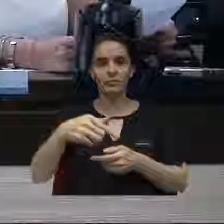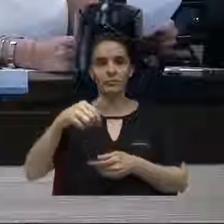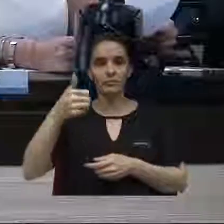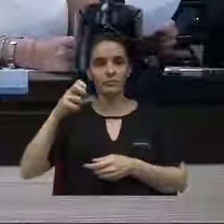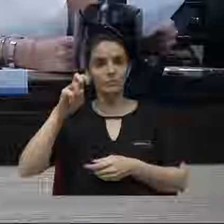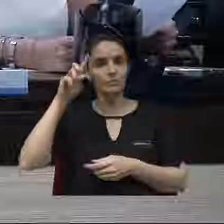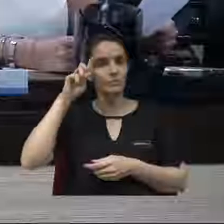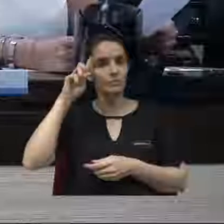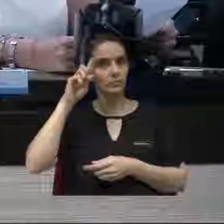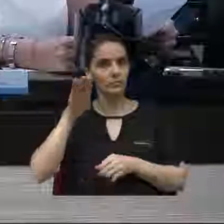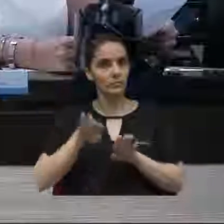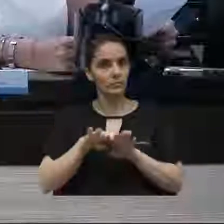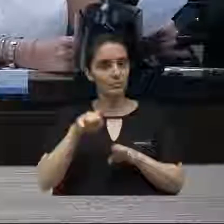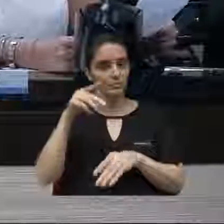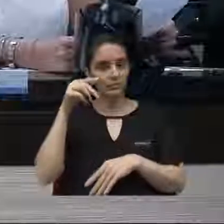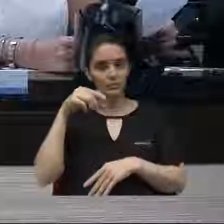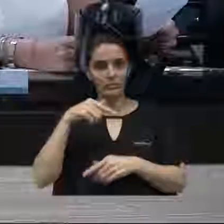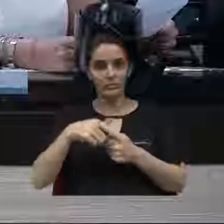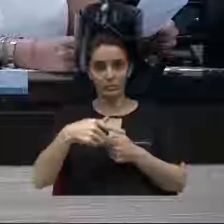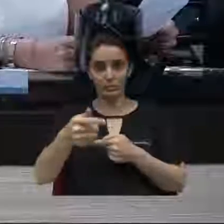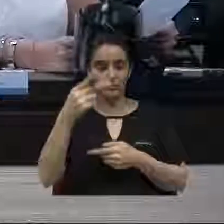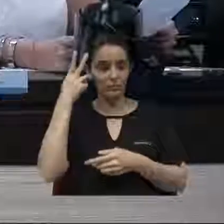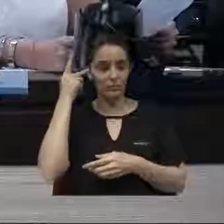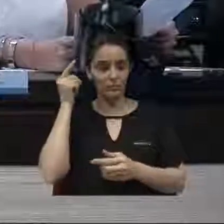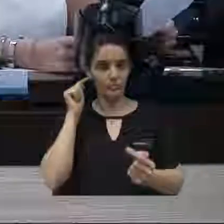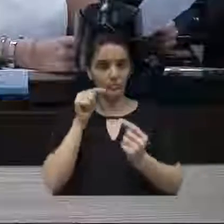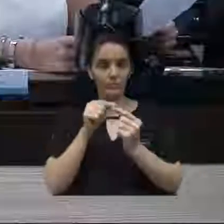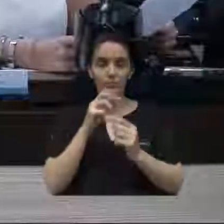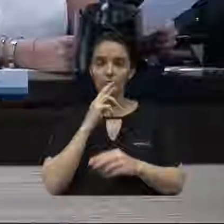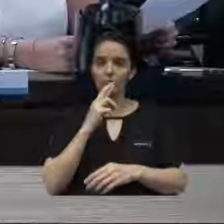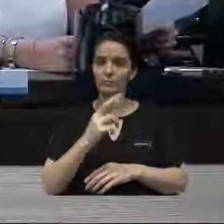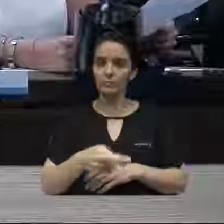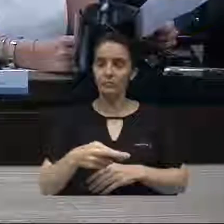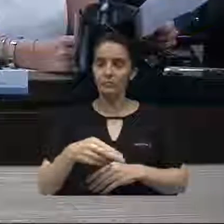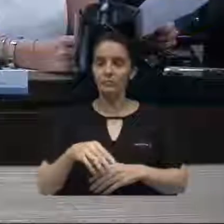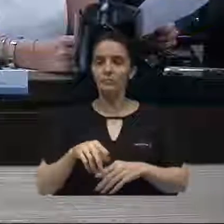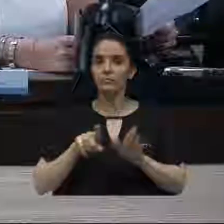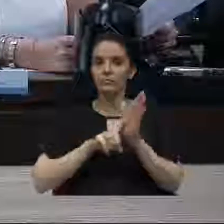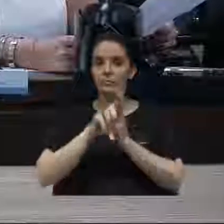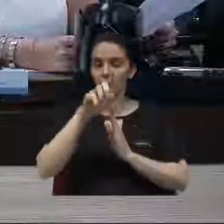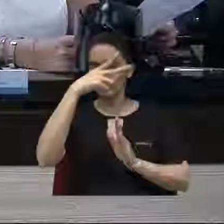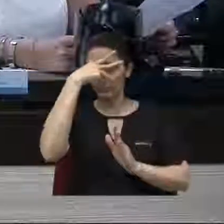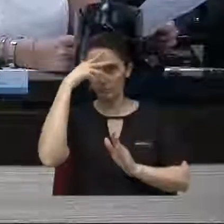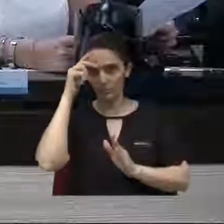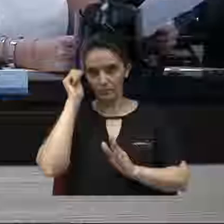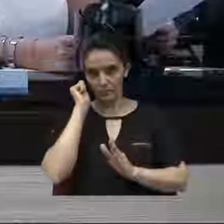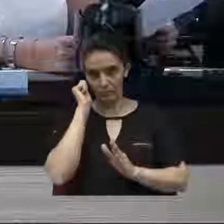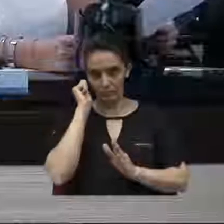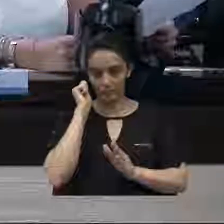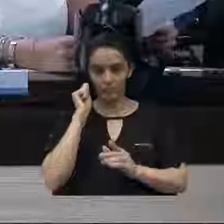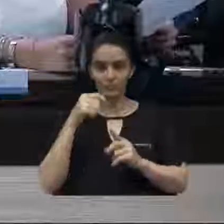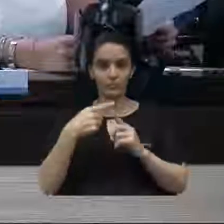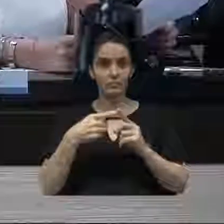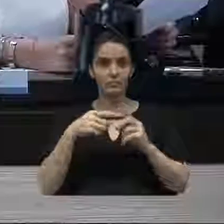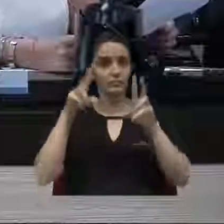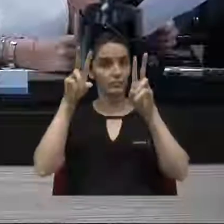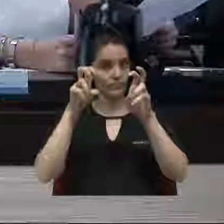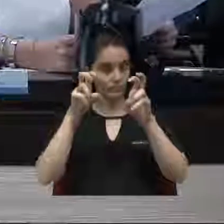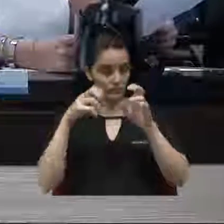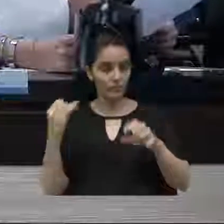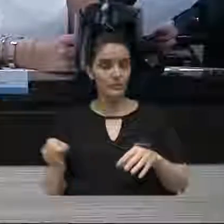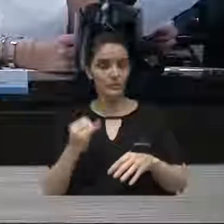15 dias, além do prazo regimental, com o objetivo de responder os ofícios abaixo descritos em virtude dos